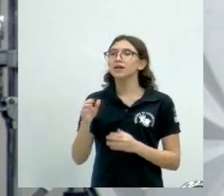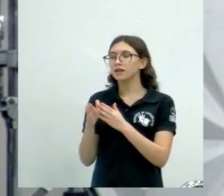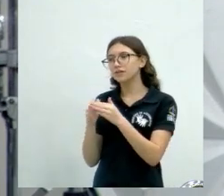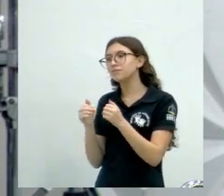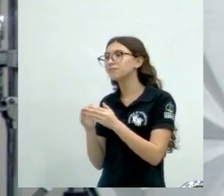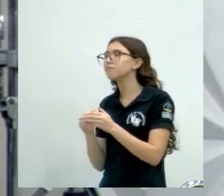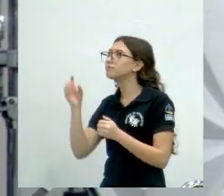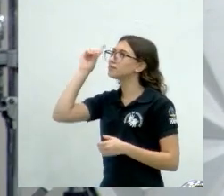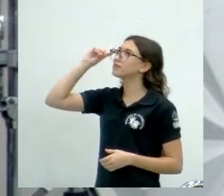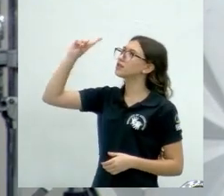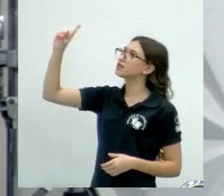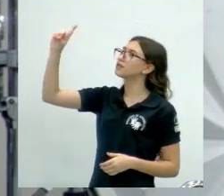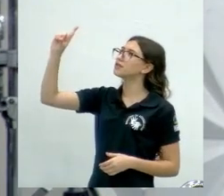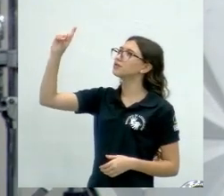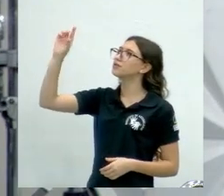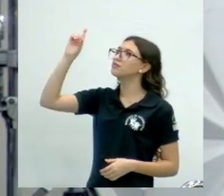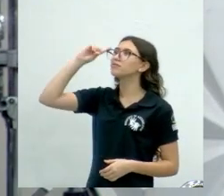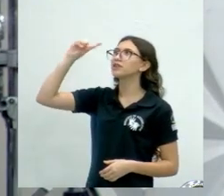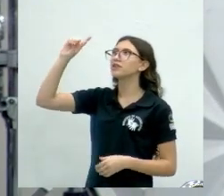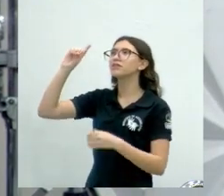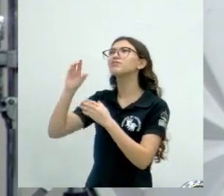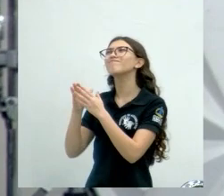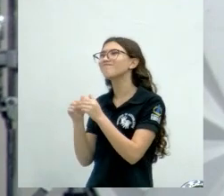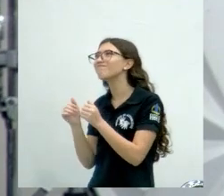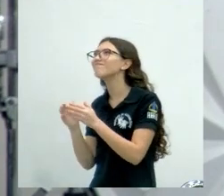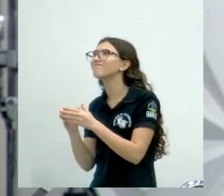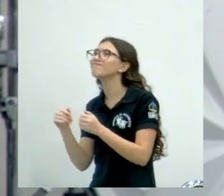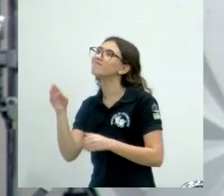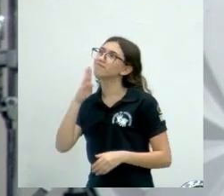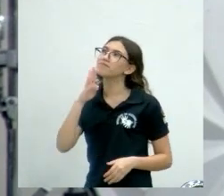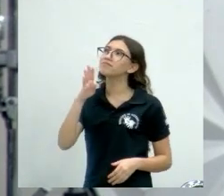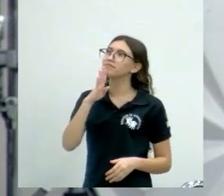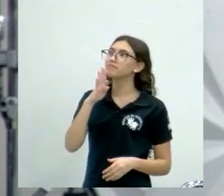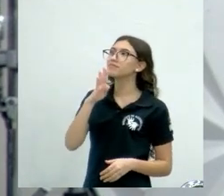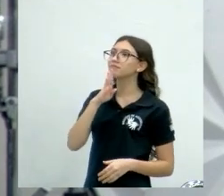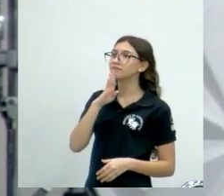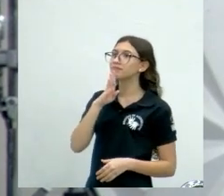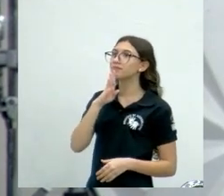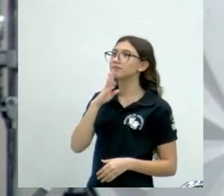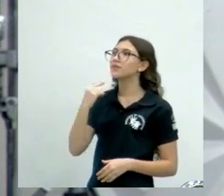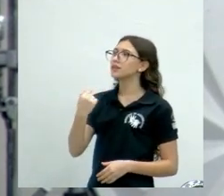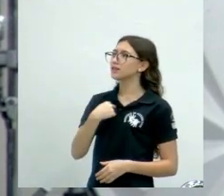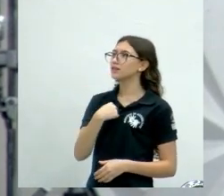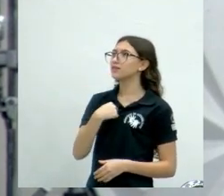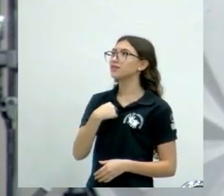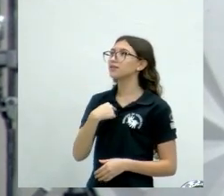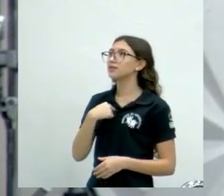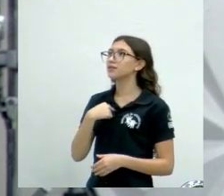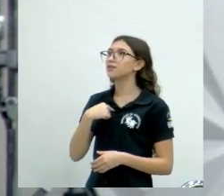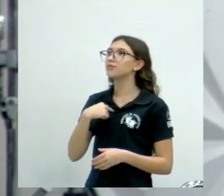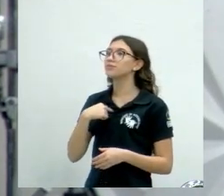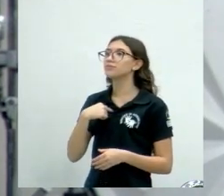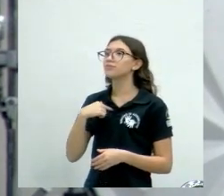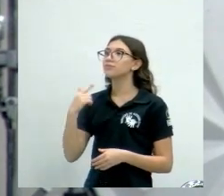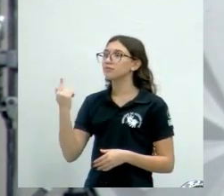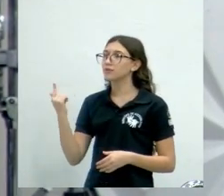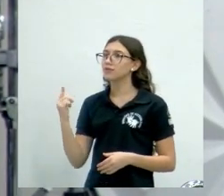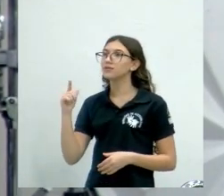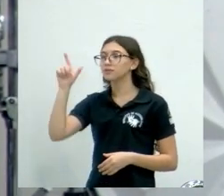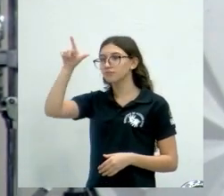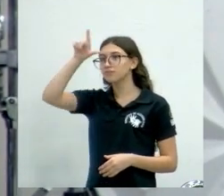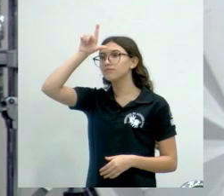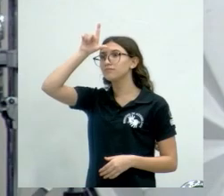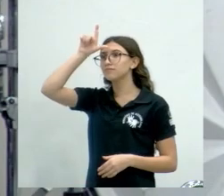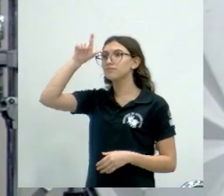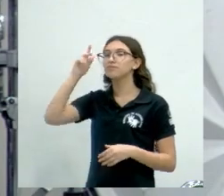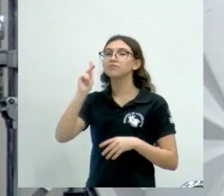que ele faz ao Senhor é justamente isso: olha, me dá sabedoria, discernimento, para que eu possa governar este povo.